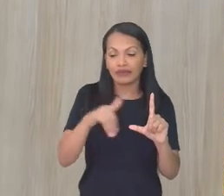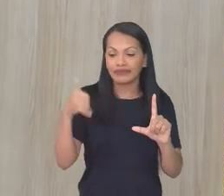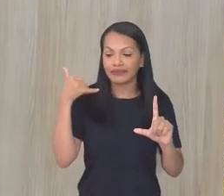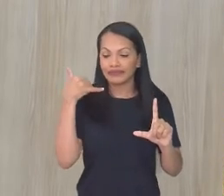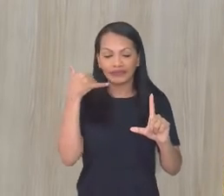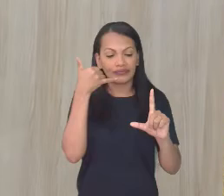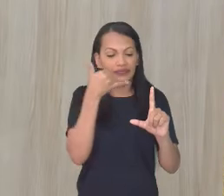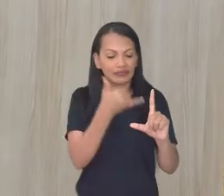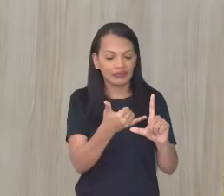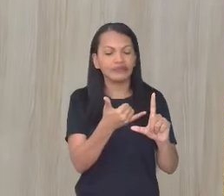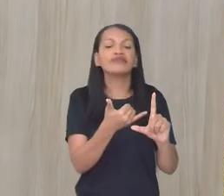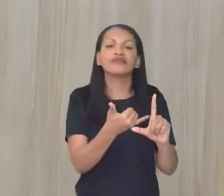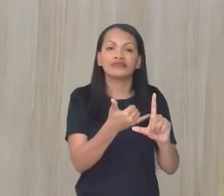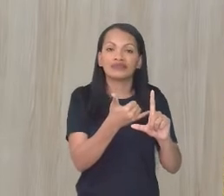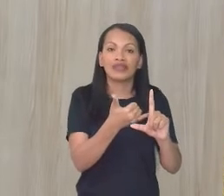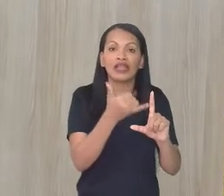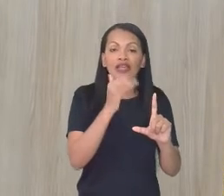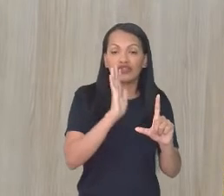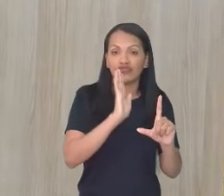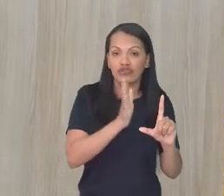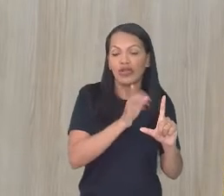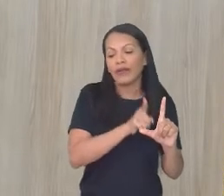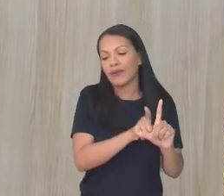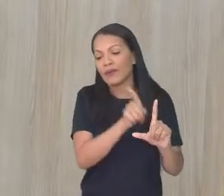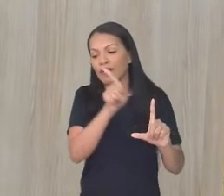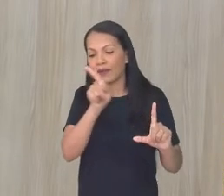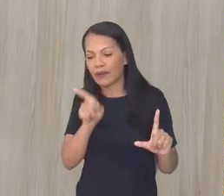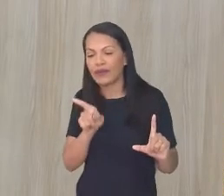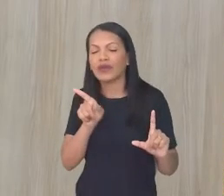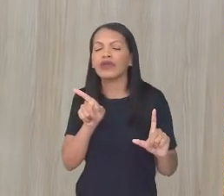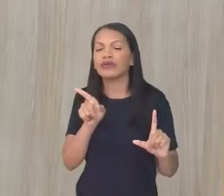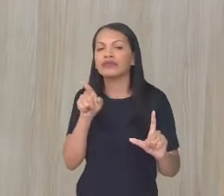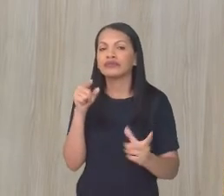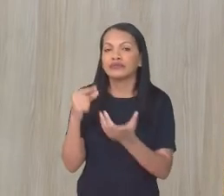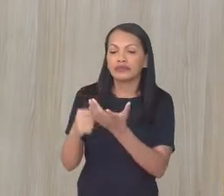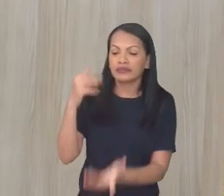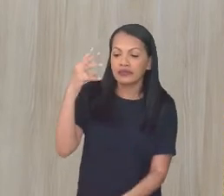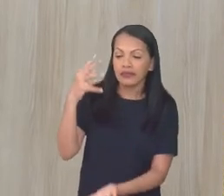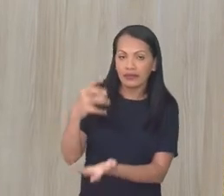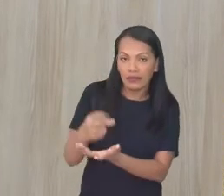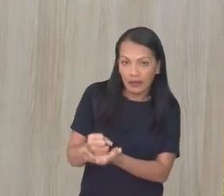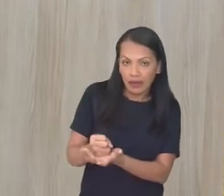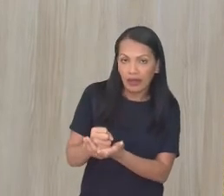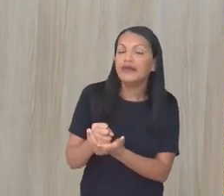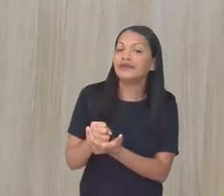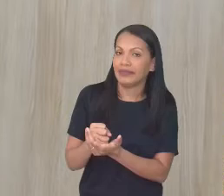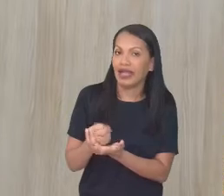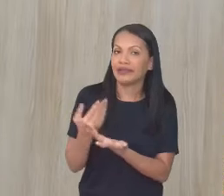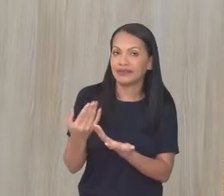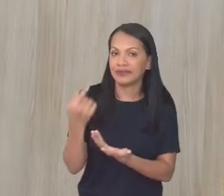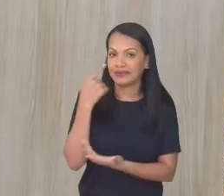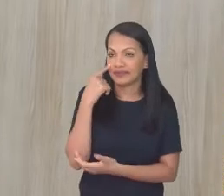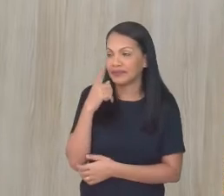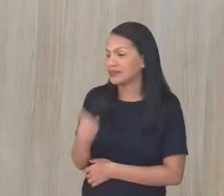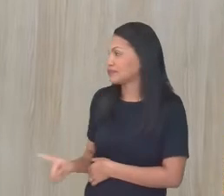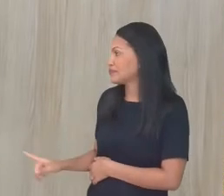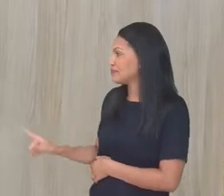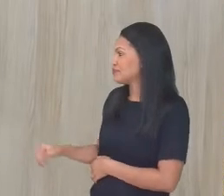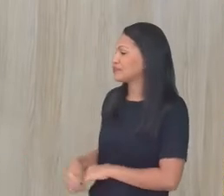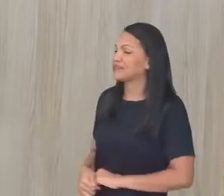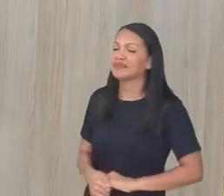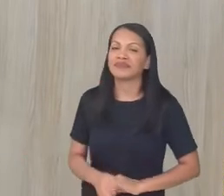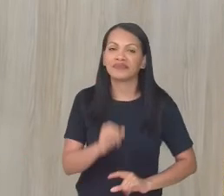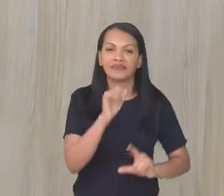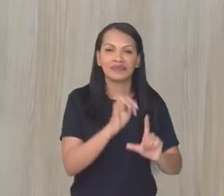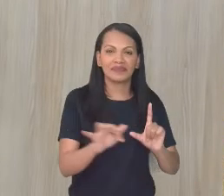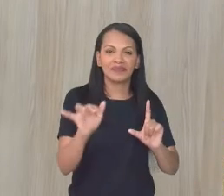celular para a câmera do seu celular, né, para os QR Codes que aparecem aí na tela da sua TV,